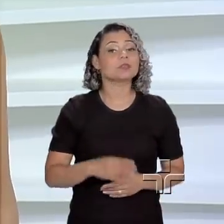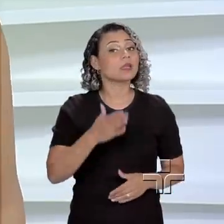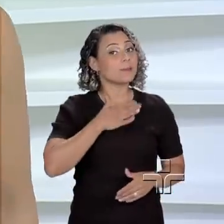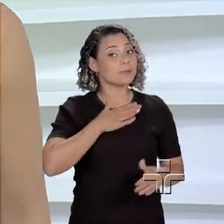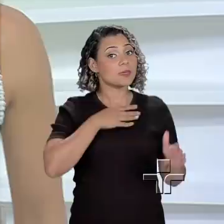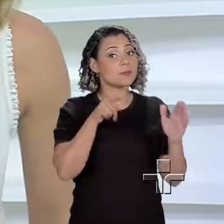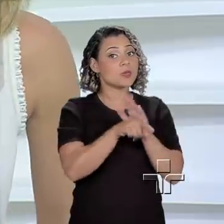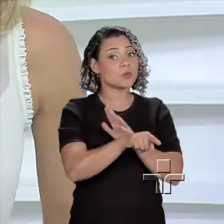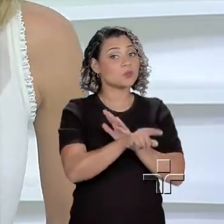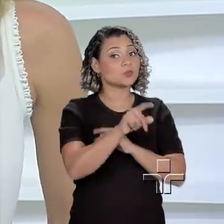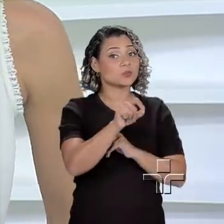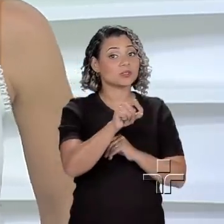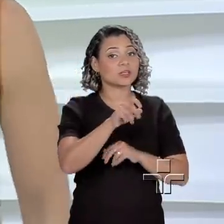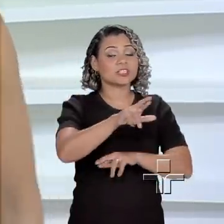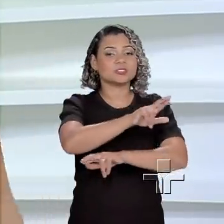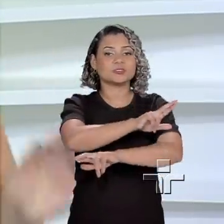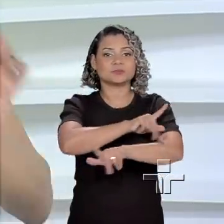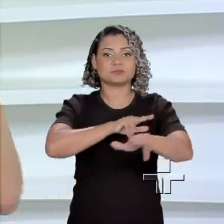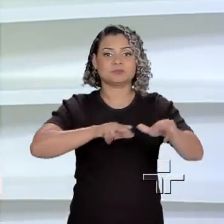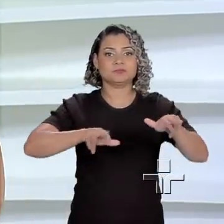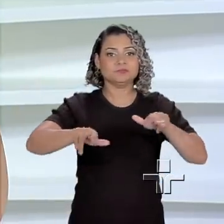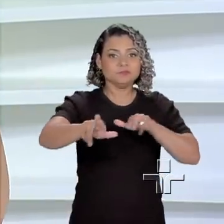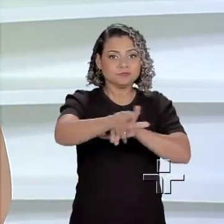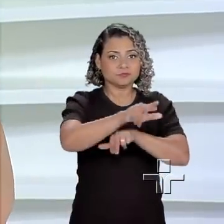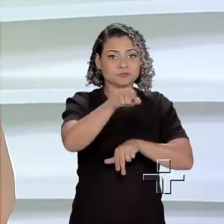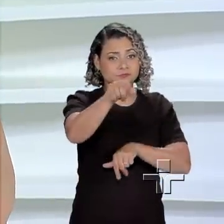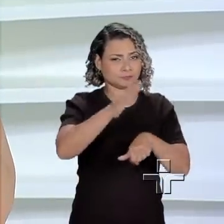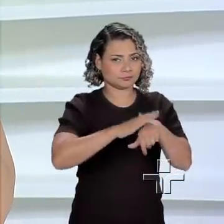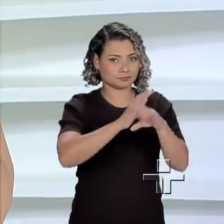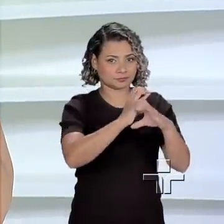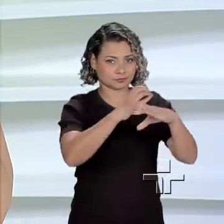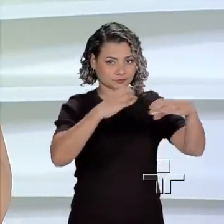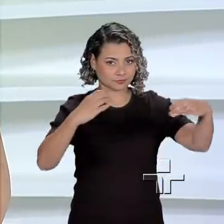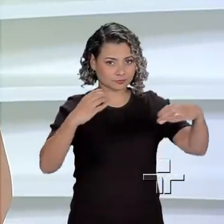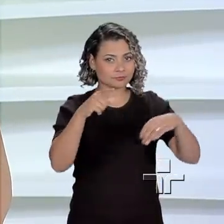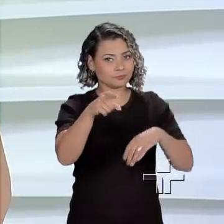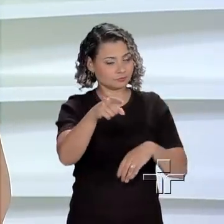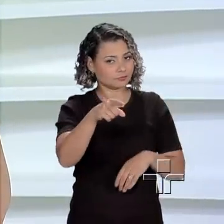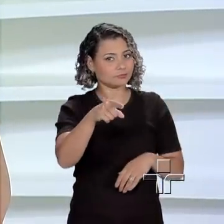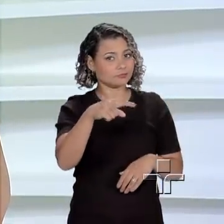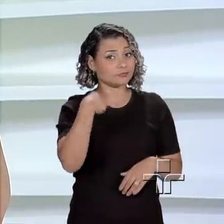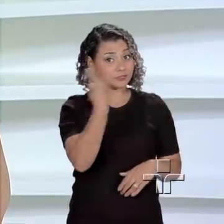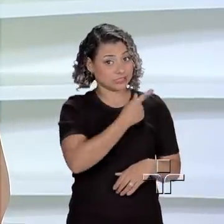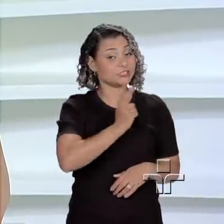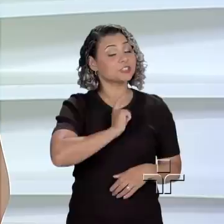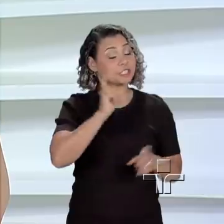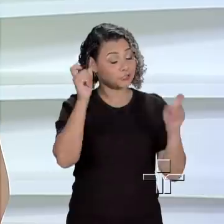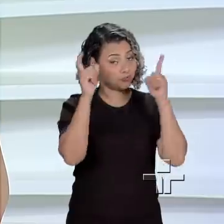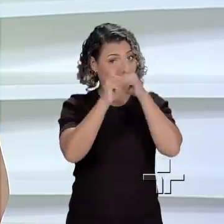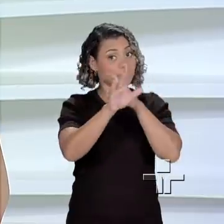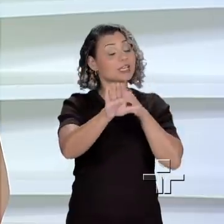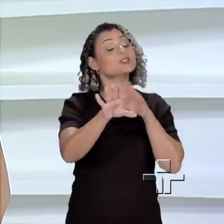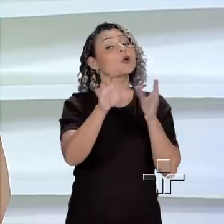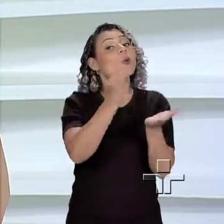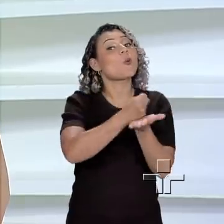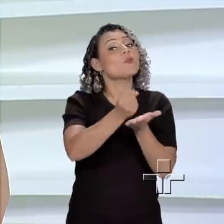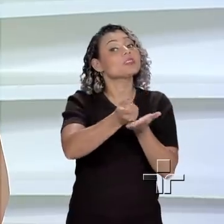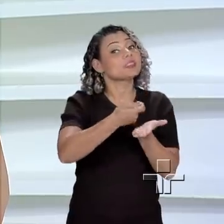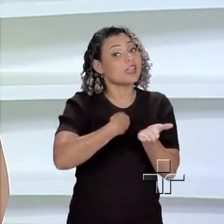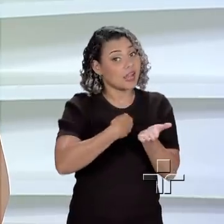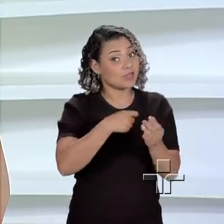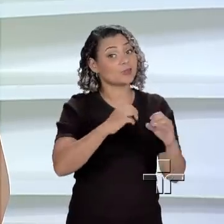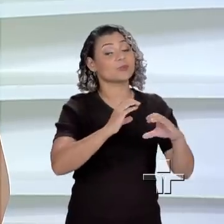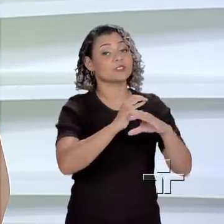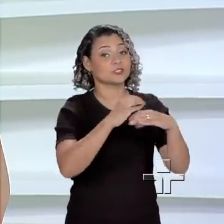era sobre diversidade. Você é um engenheiro e a gente tem muita dificuldade para contratar engenheiras. Isso. Na